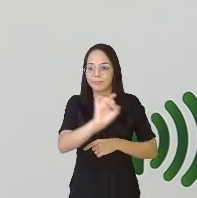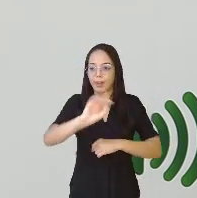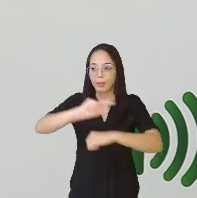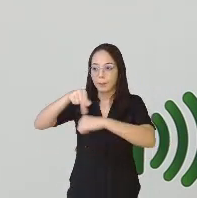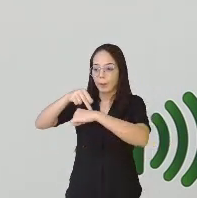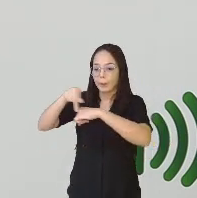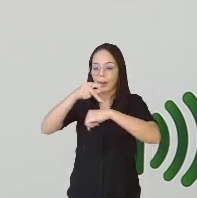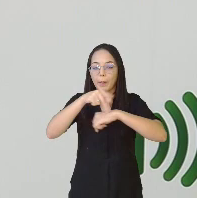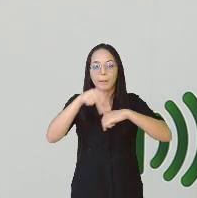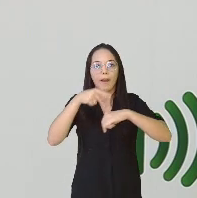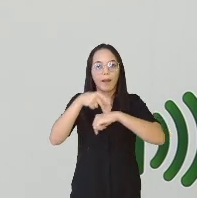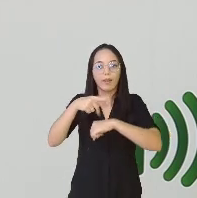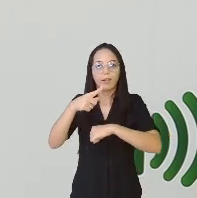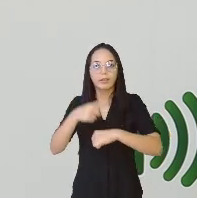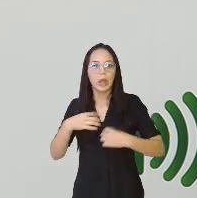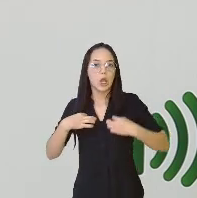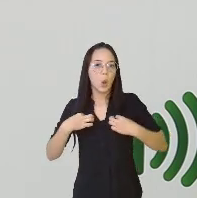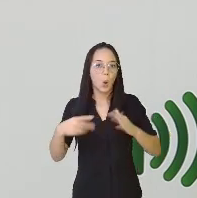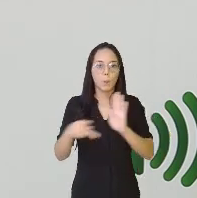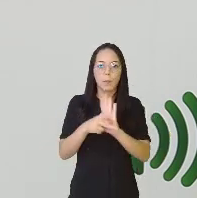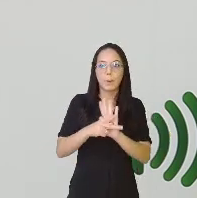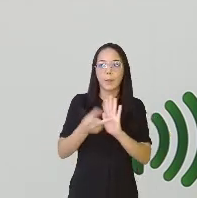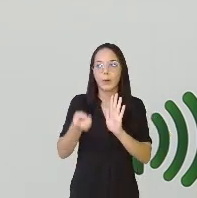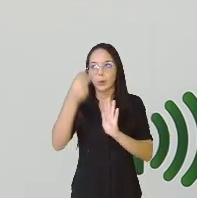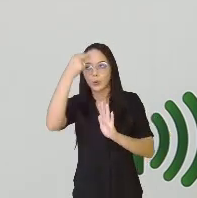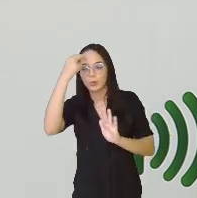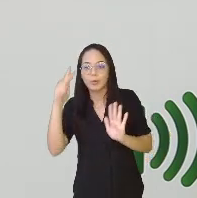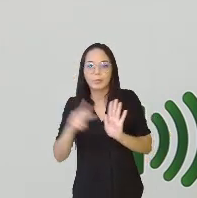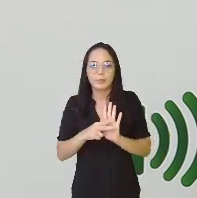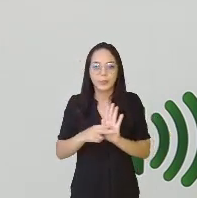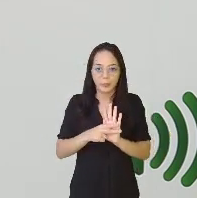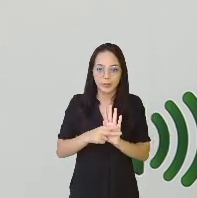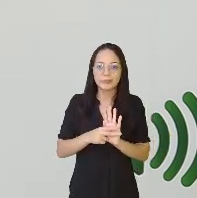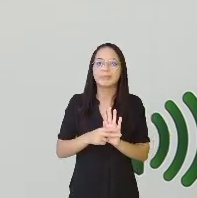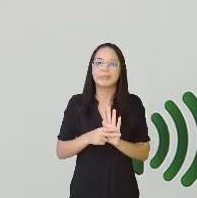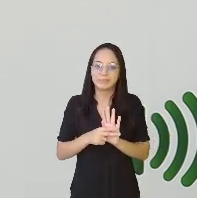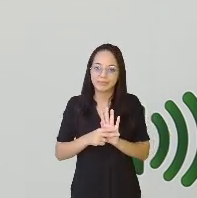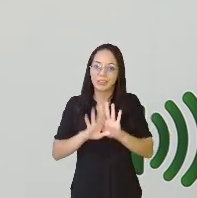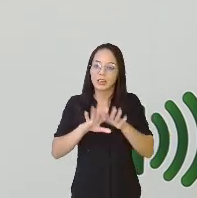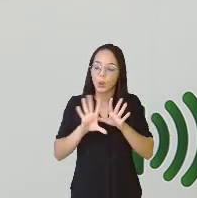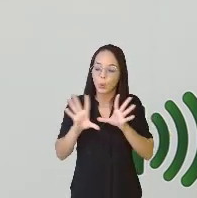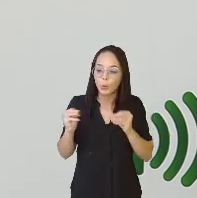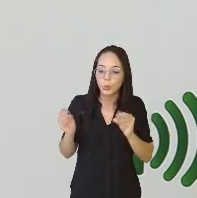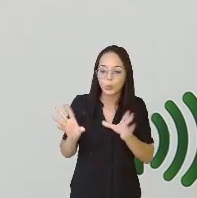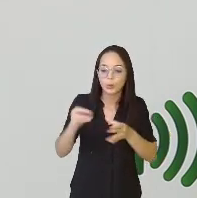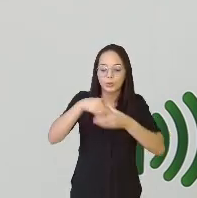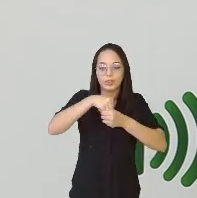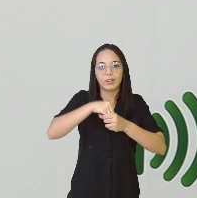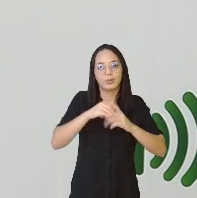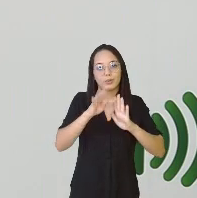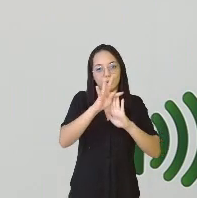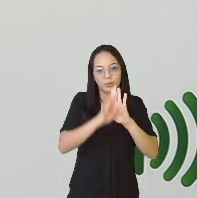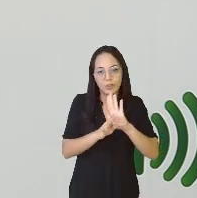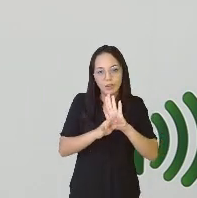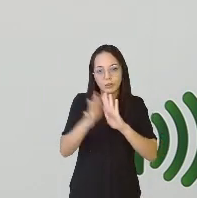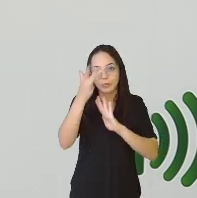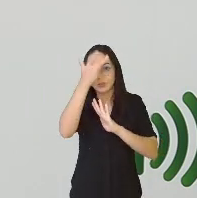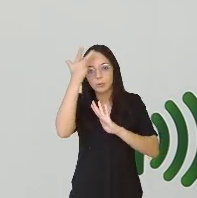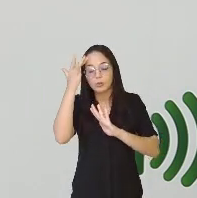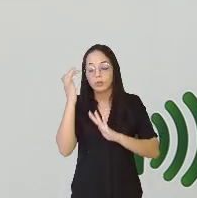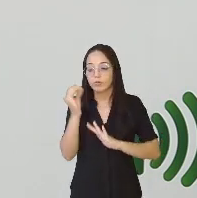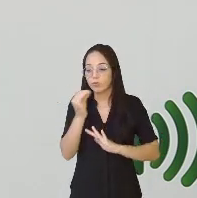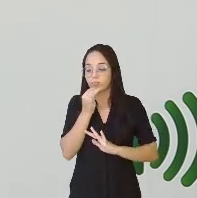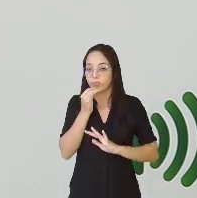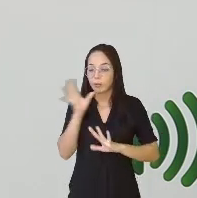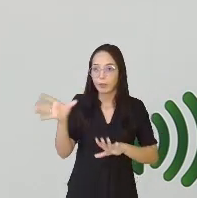tem o seu modo de vestir, cada cultura tem a sua forma de se vestir. Então, isso aí está tudo no texto secundário, para que as pessoas que vão